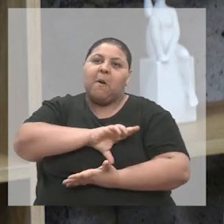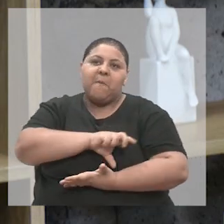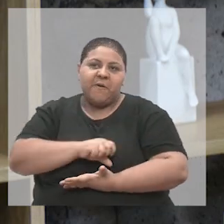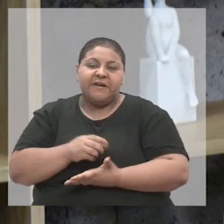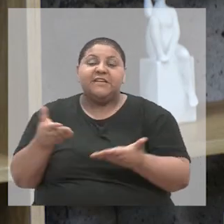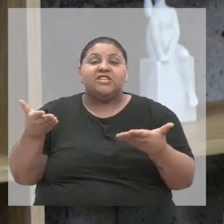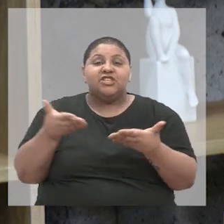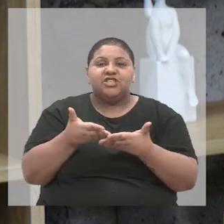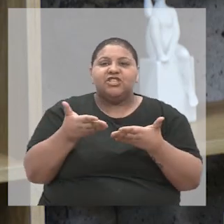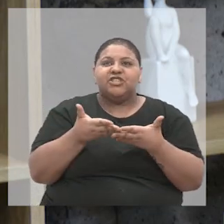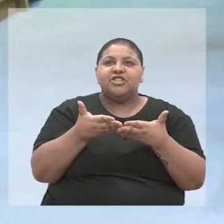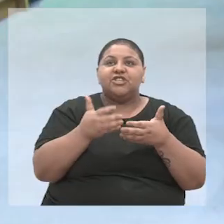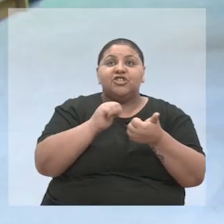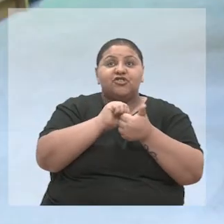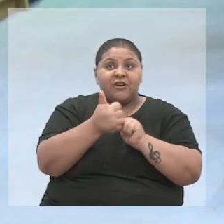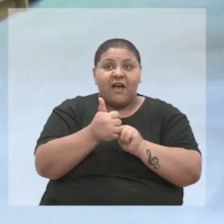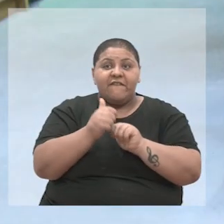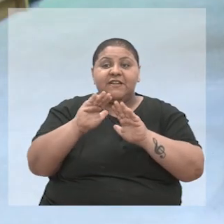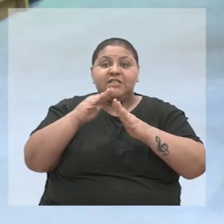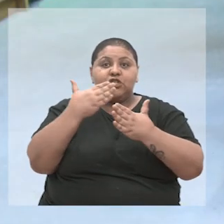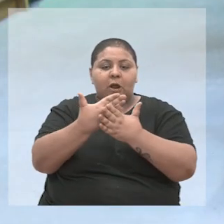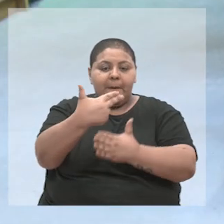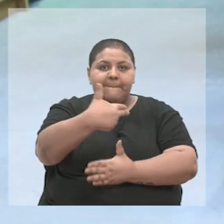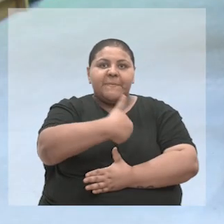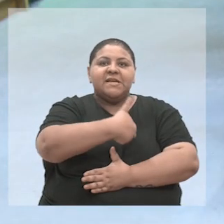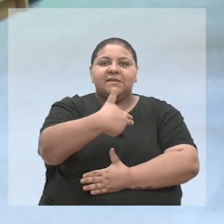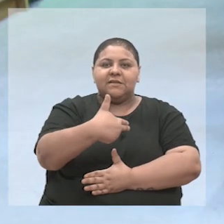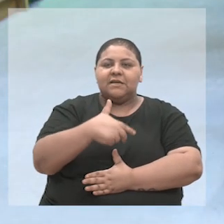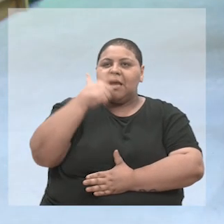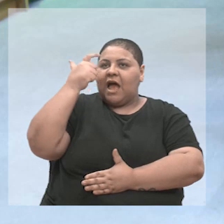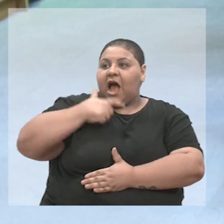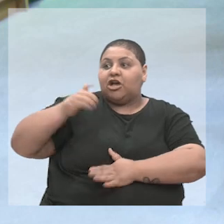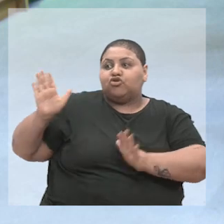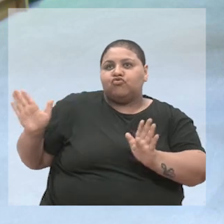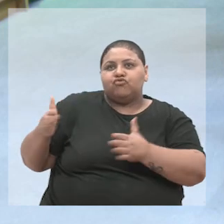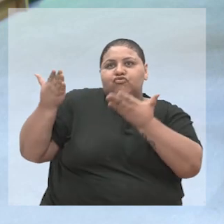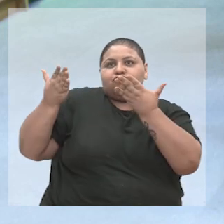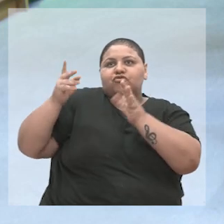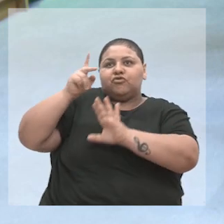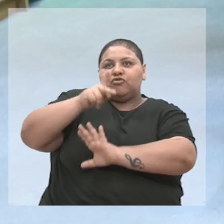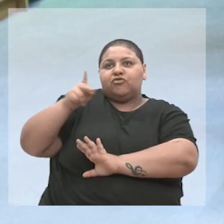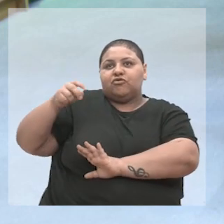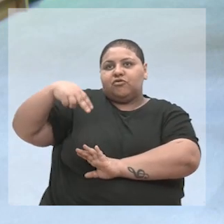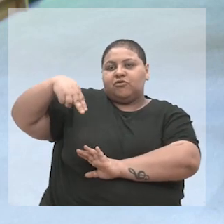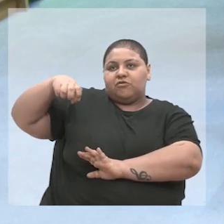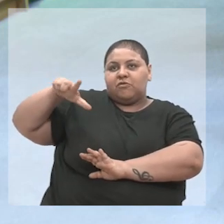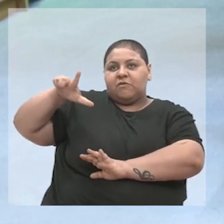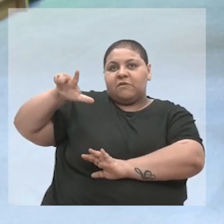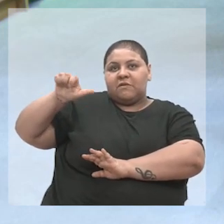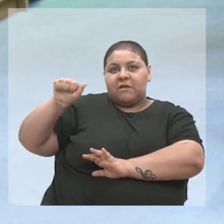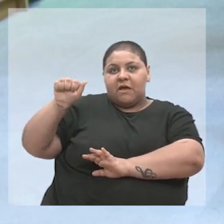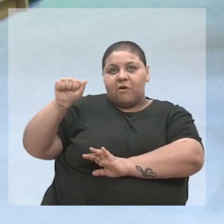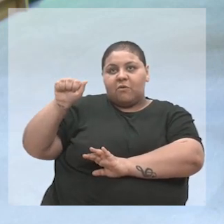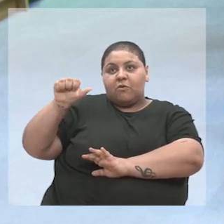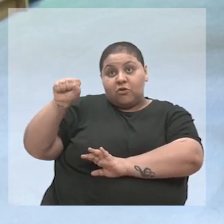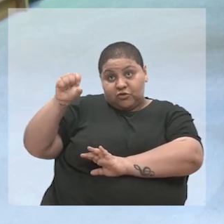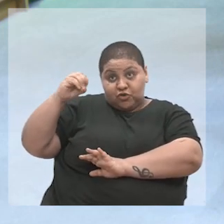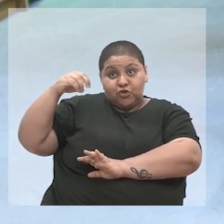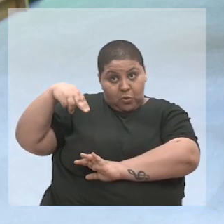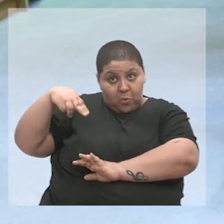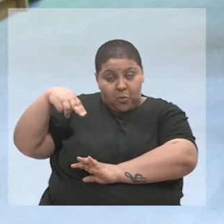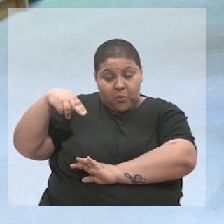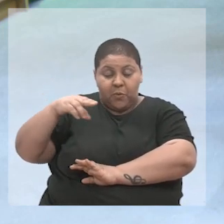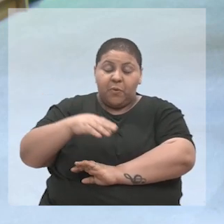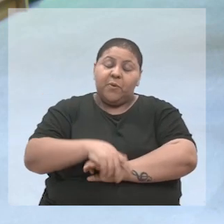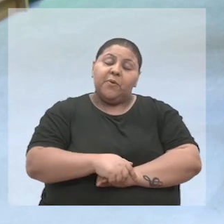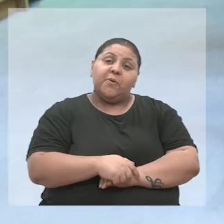Presidente Vargas. Acho que o grande estímulo ali foi o professor Nelson Garbim, e o